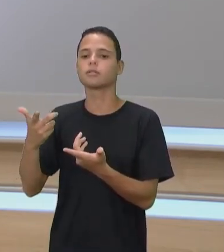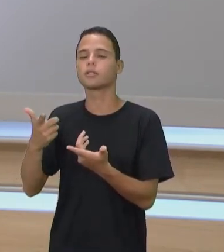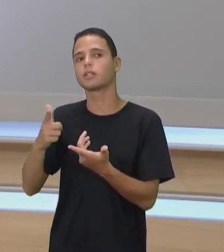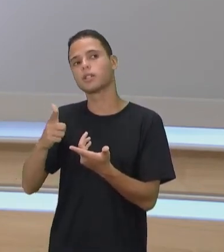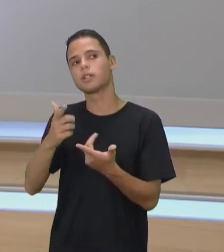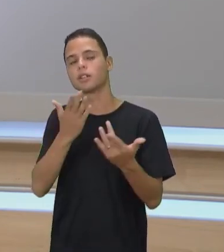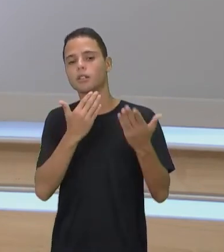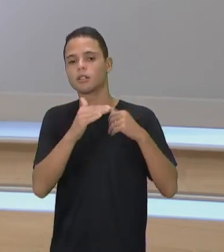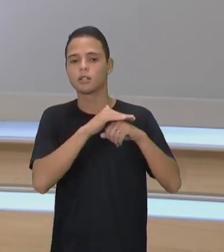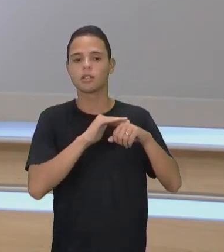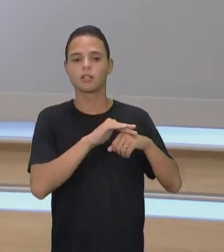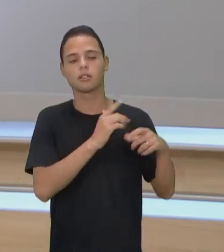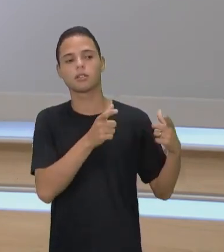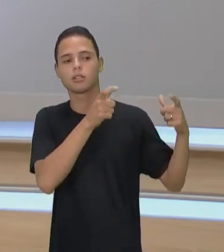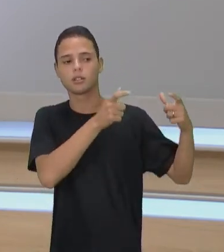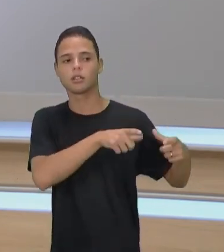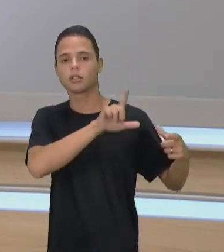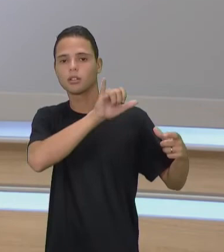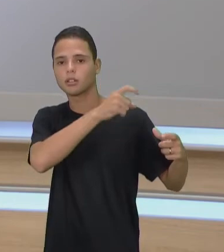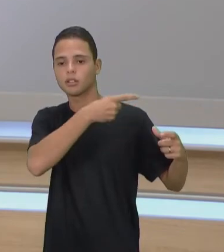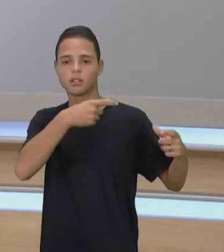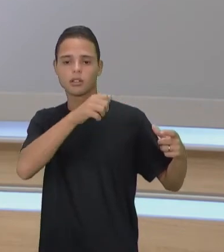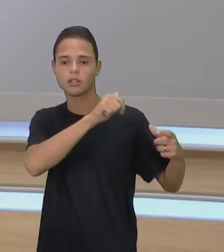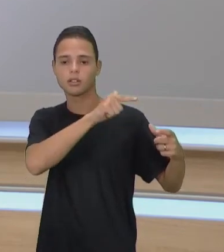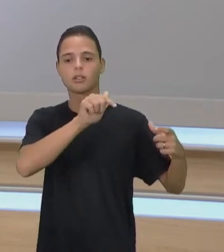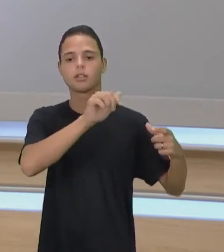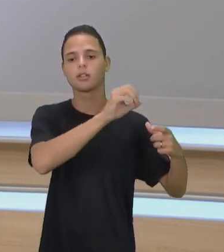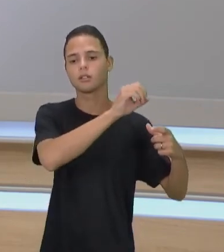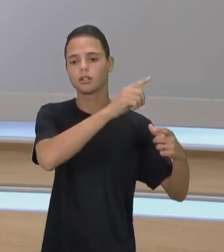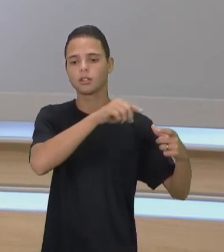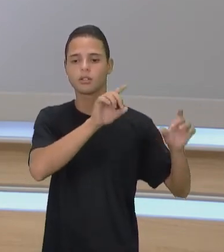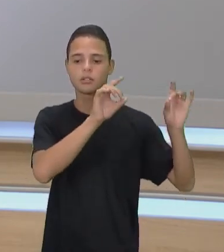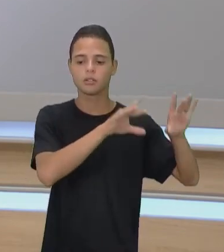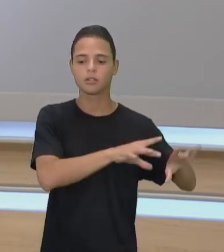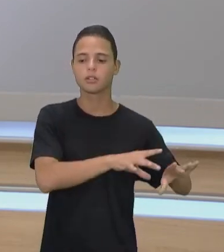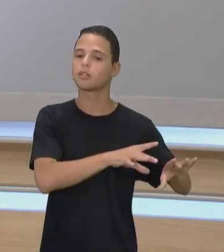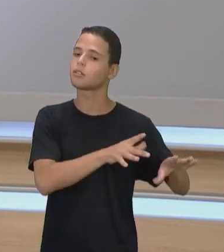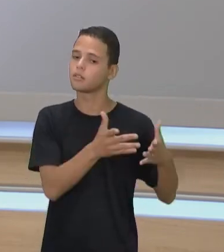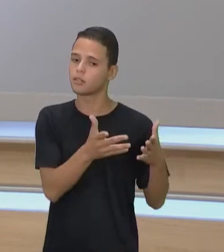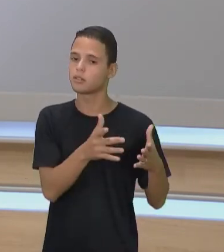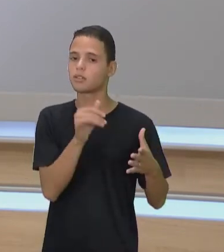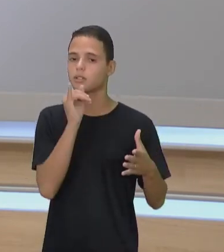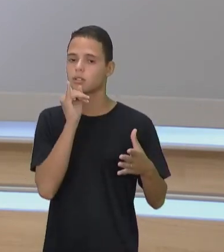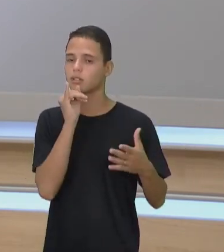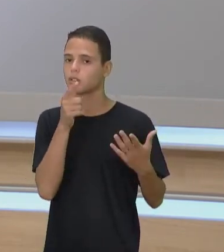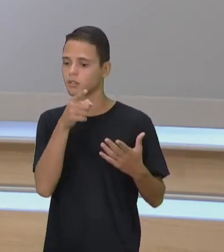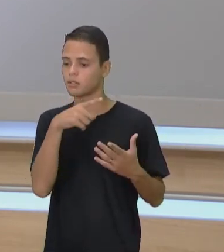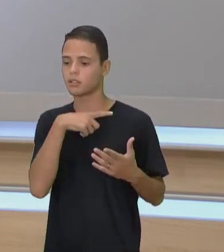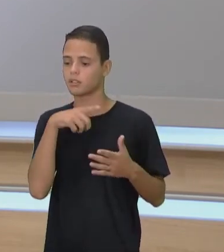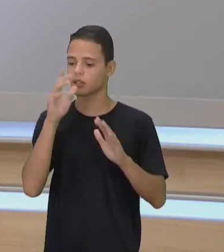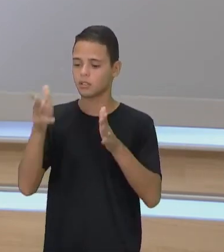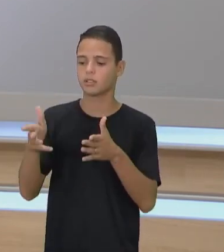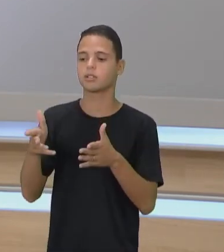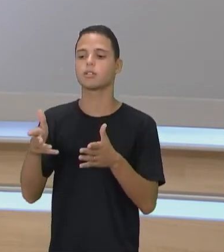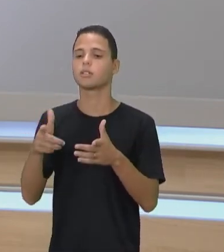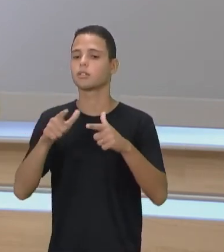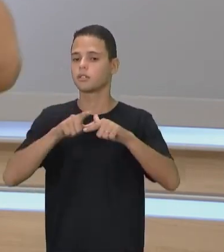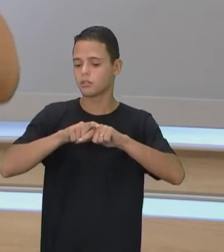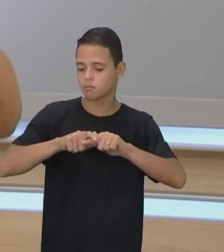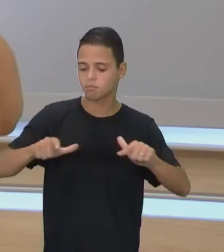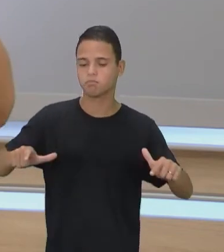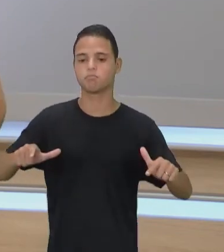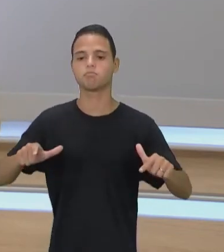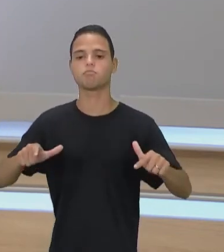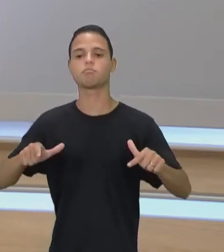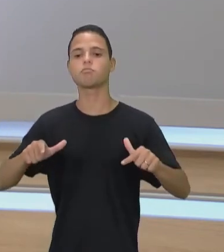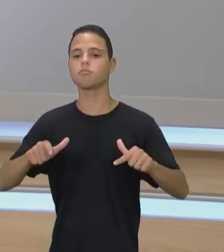funciona. Porque quando você pega esse chão, que já vai estar poluído, e não é que ele está poluído na superfície, quanto